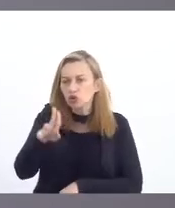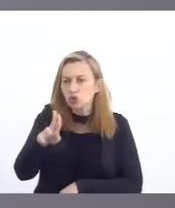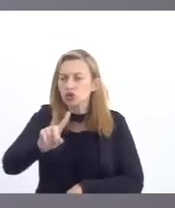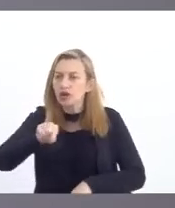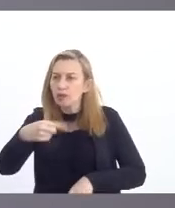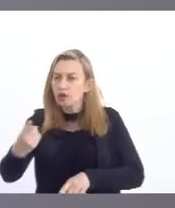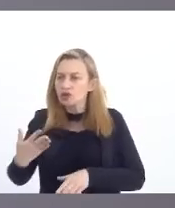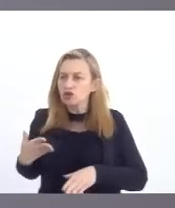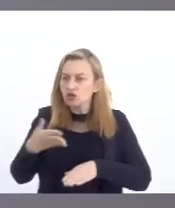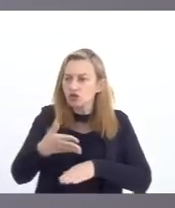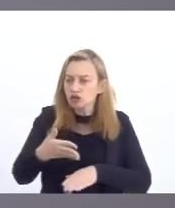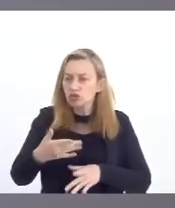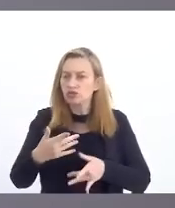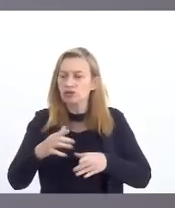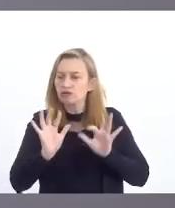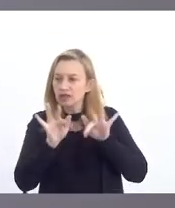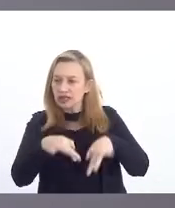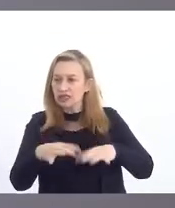eu entro fechando.